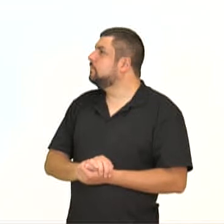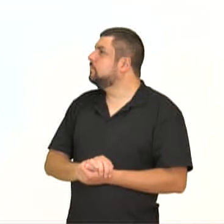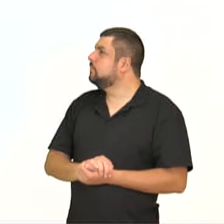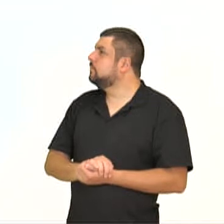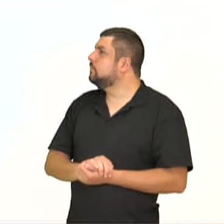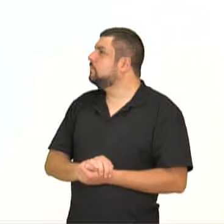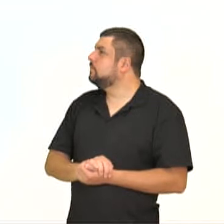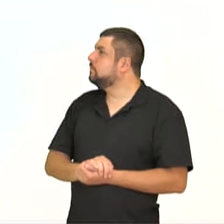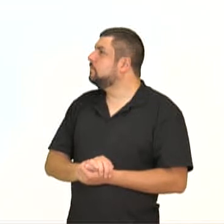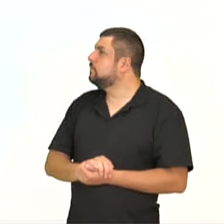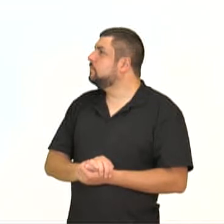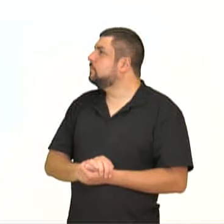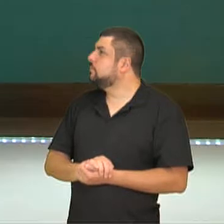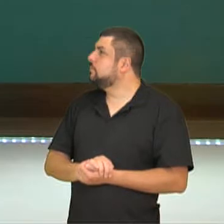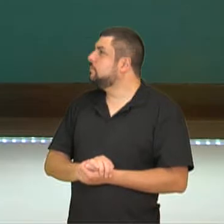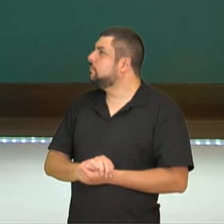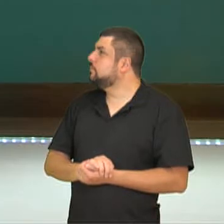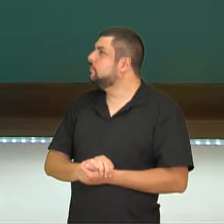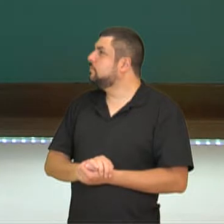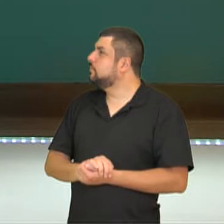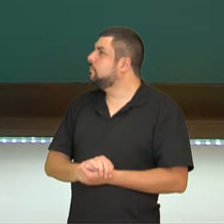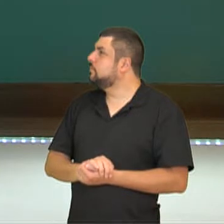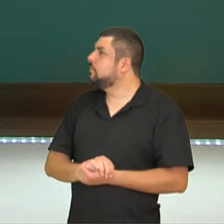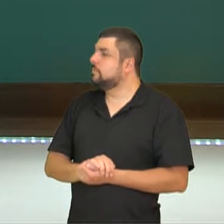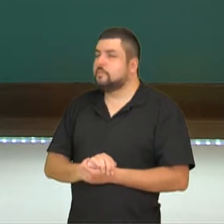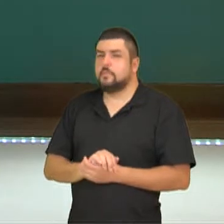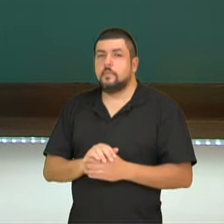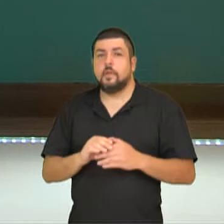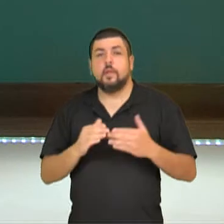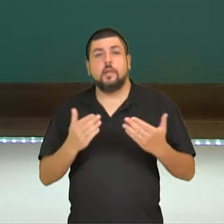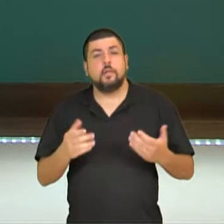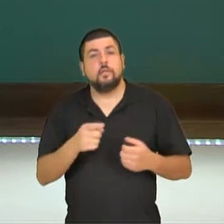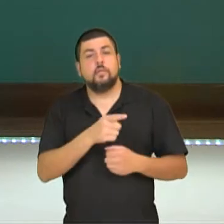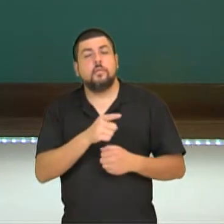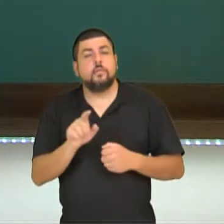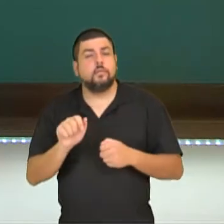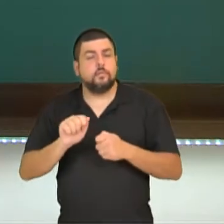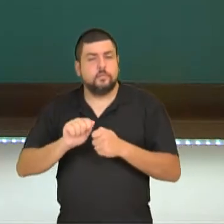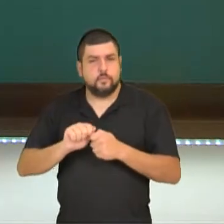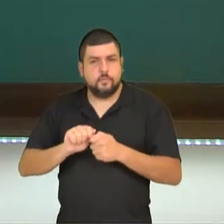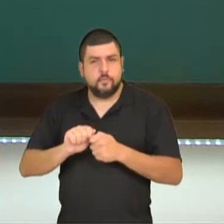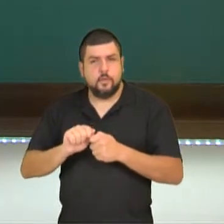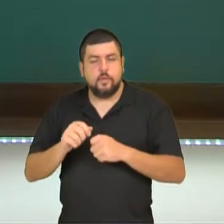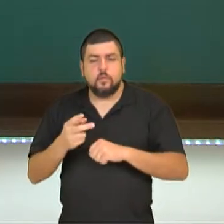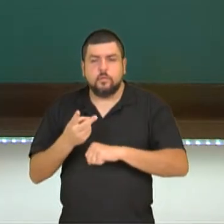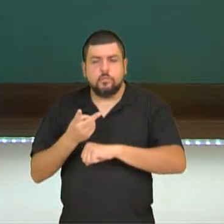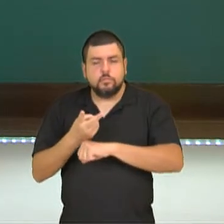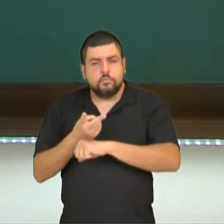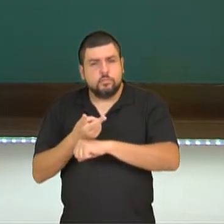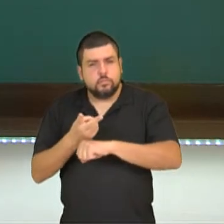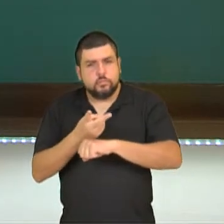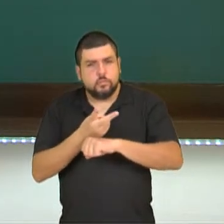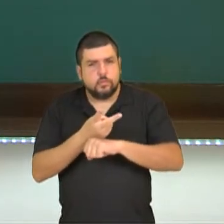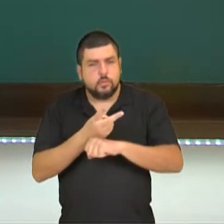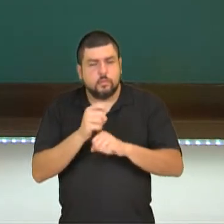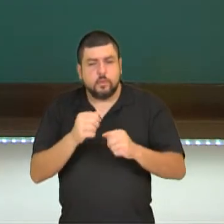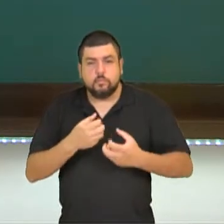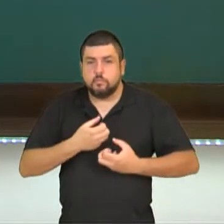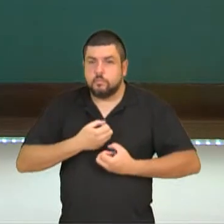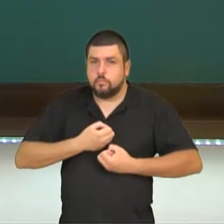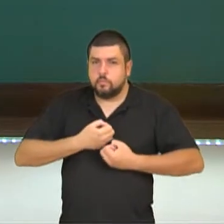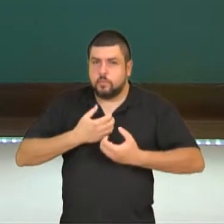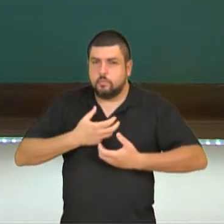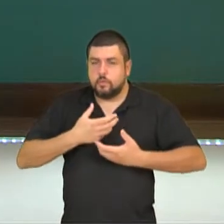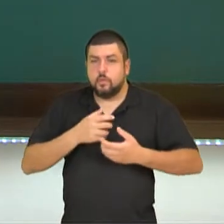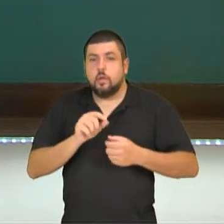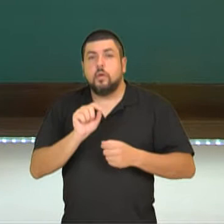por escrever. Então, agora, o que vocês vão fazer? Procurar observar nesse poema os